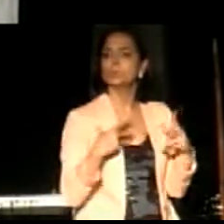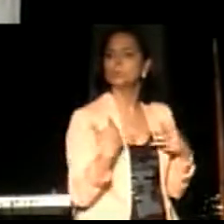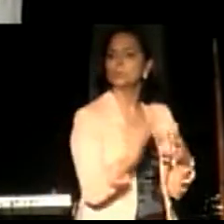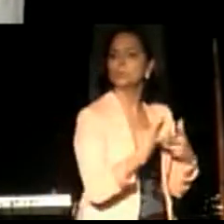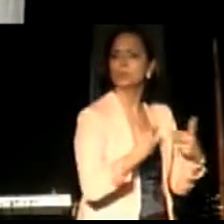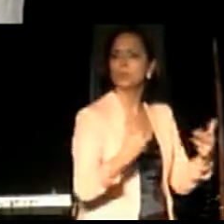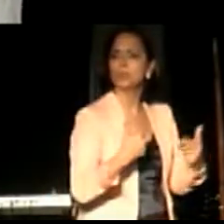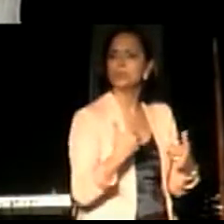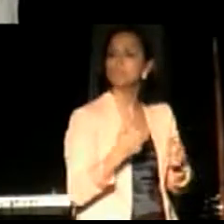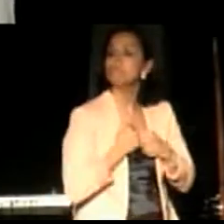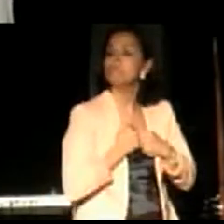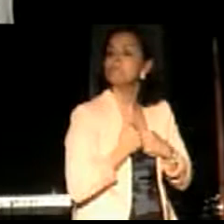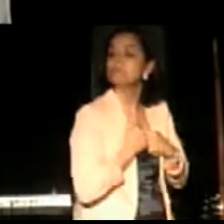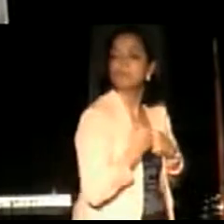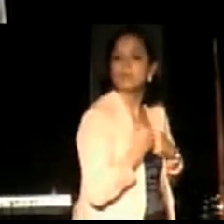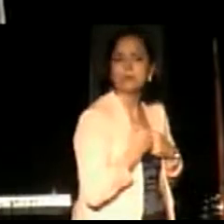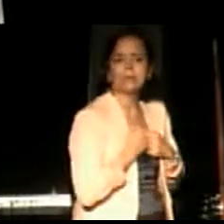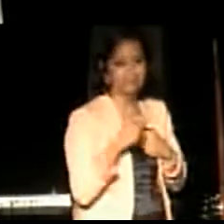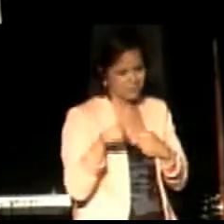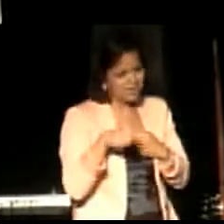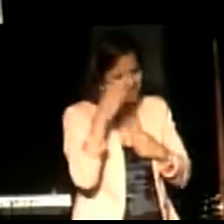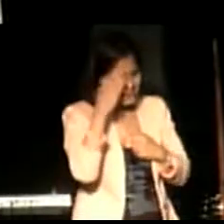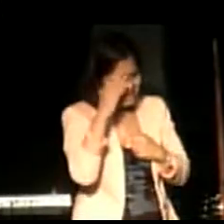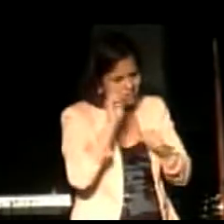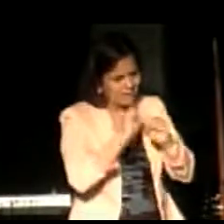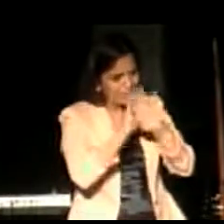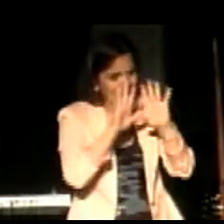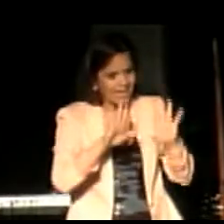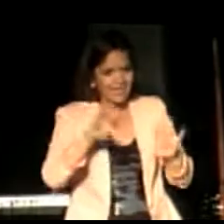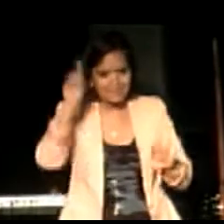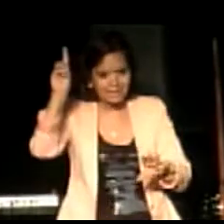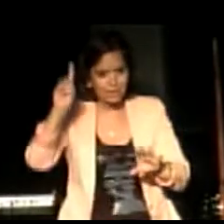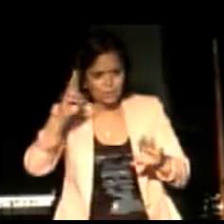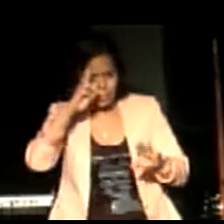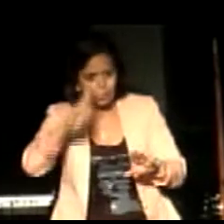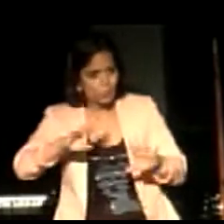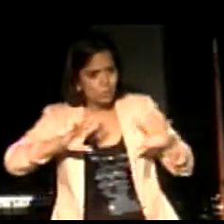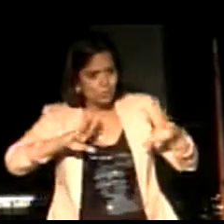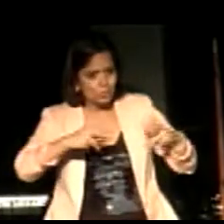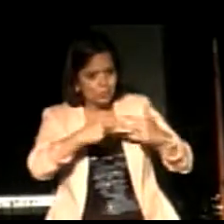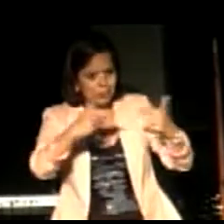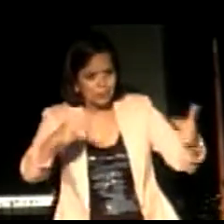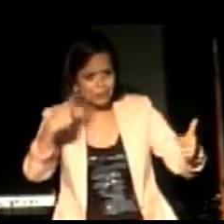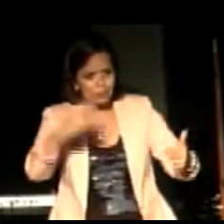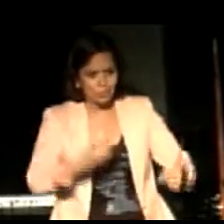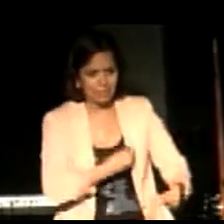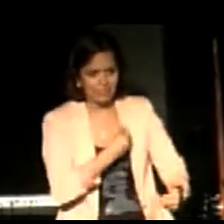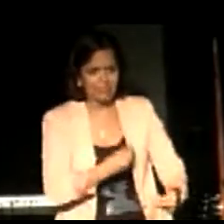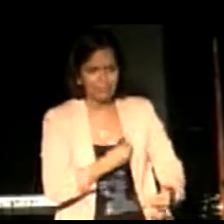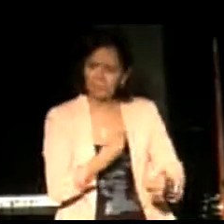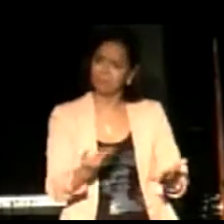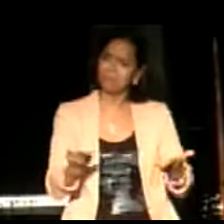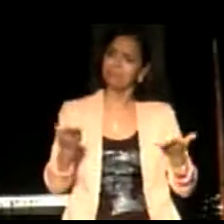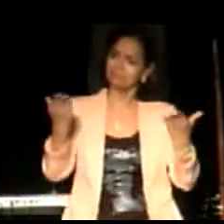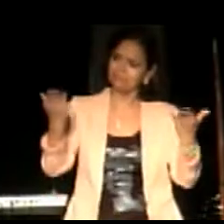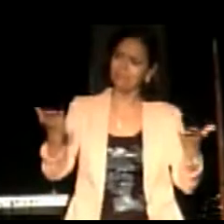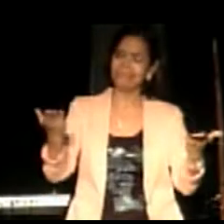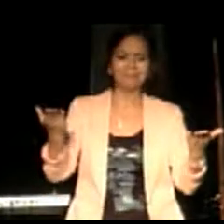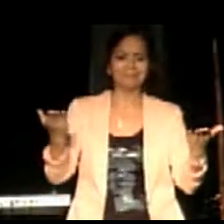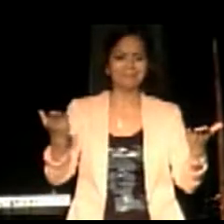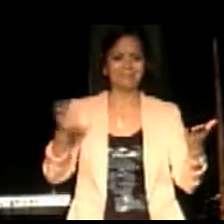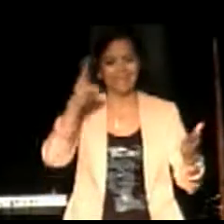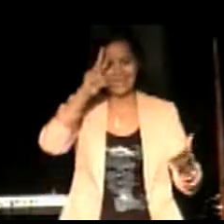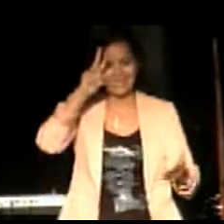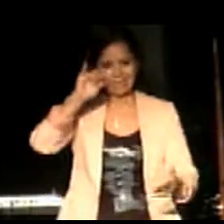foi dado? Ou você entende que de fato Deus é o dono de tudo e você faz da mesma forma que